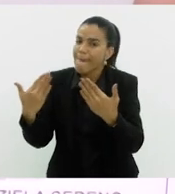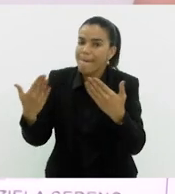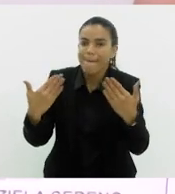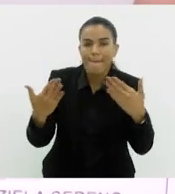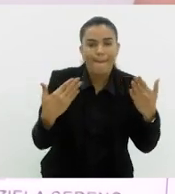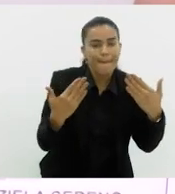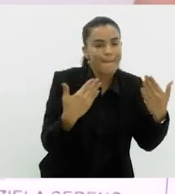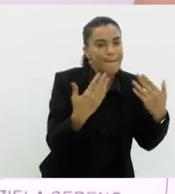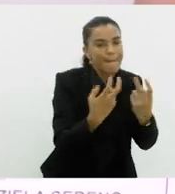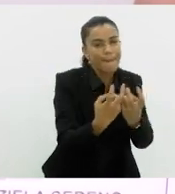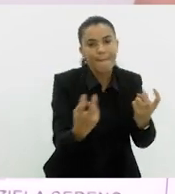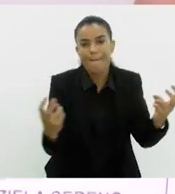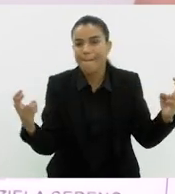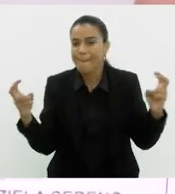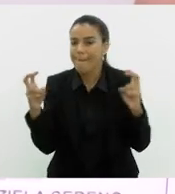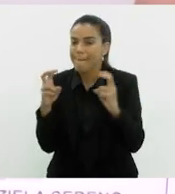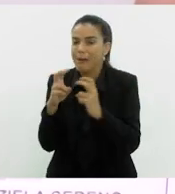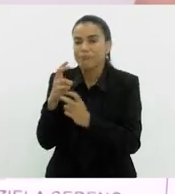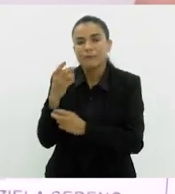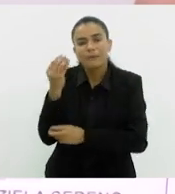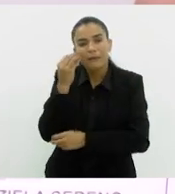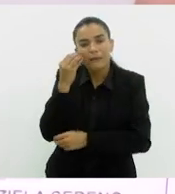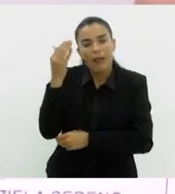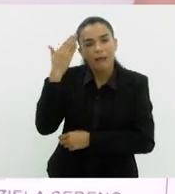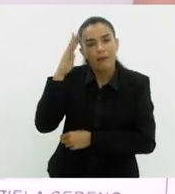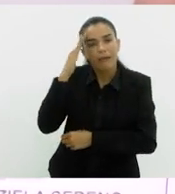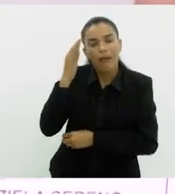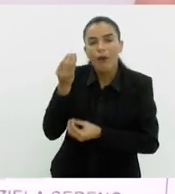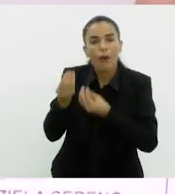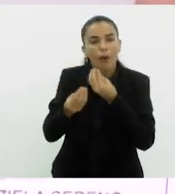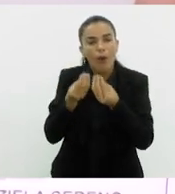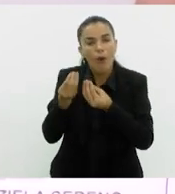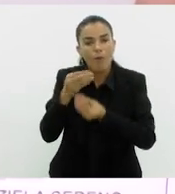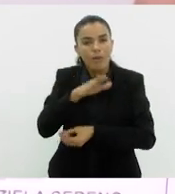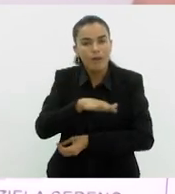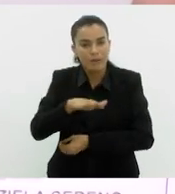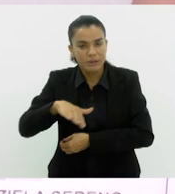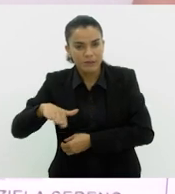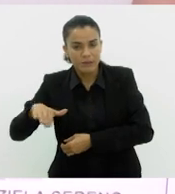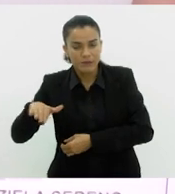entender como que essas crianças, dentro das suas